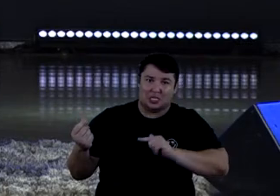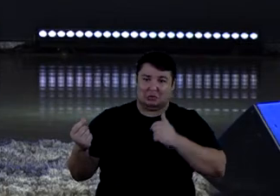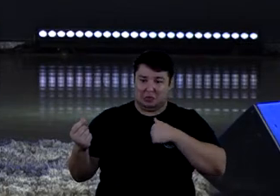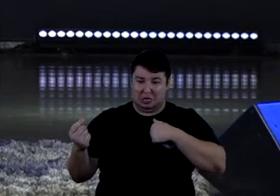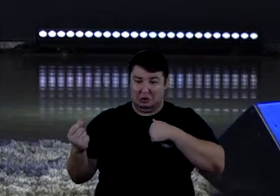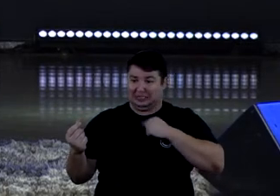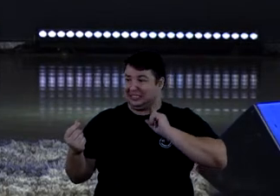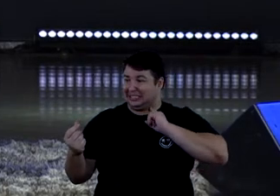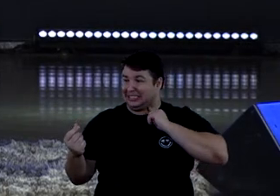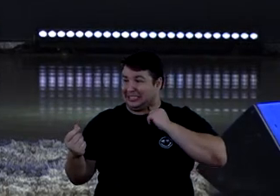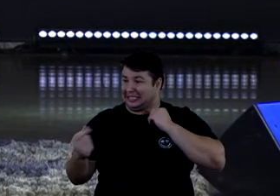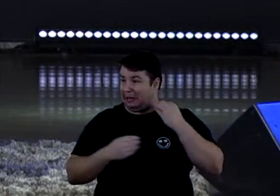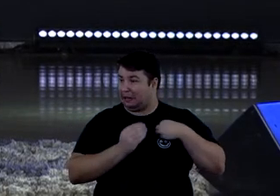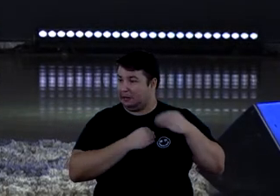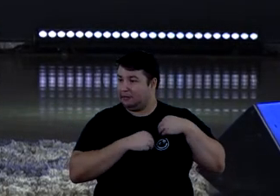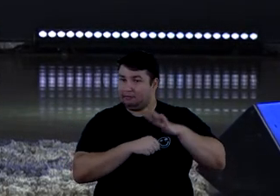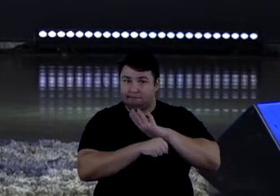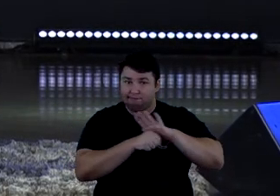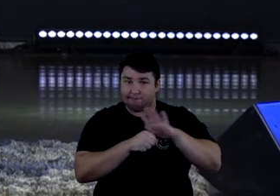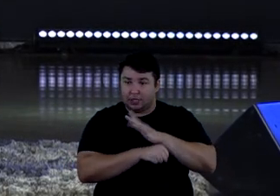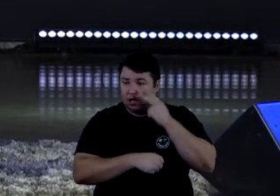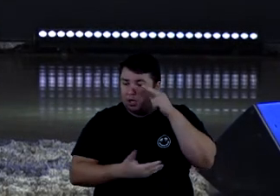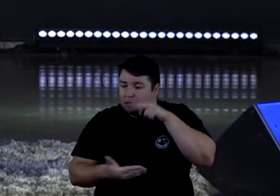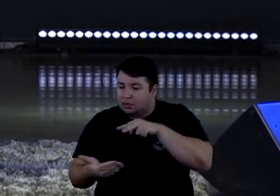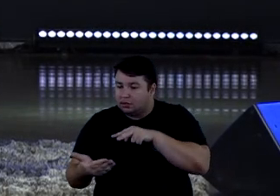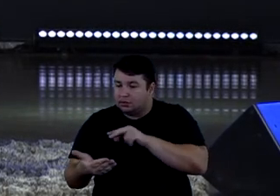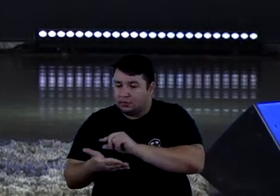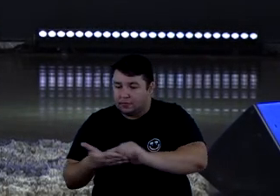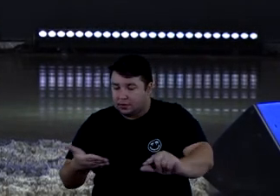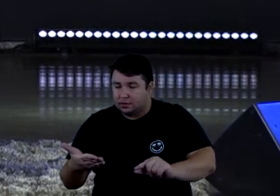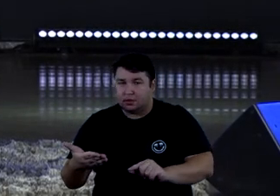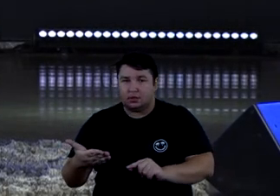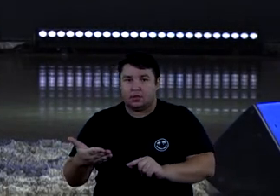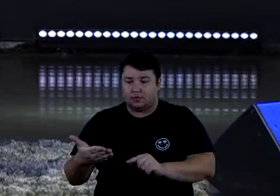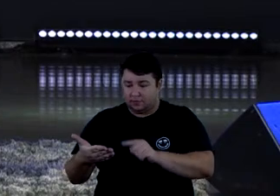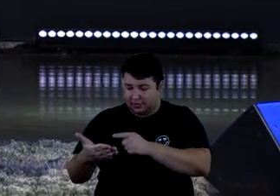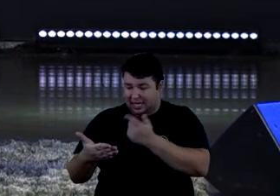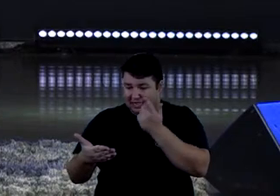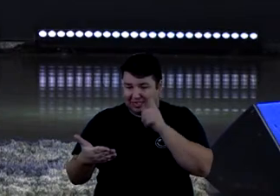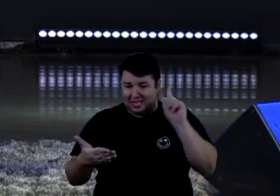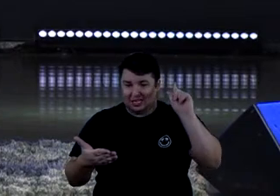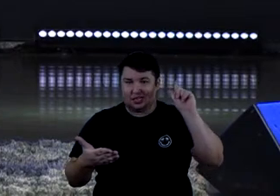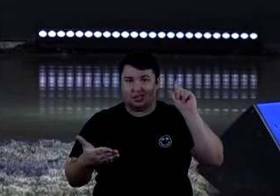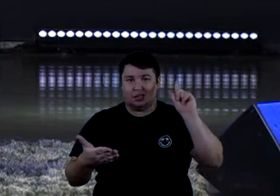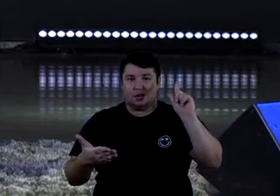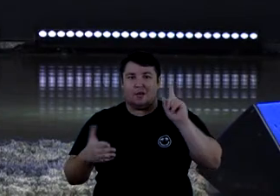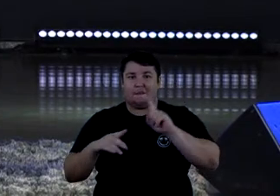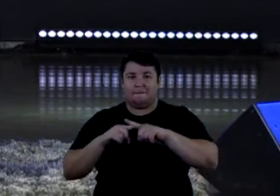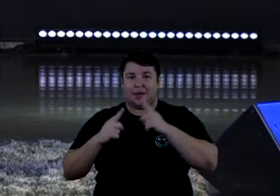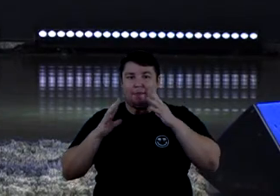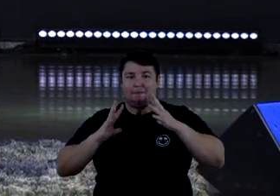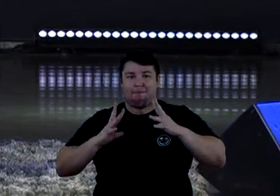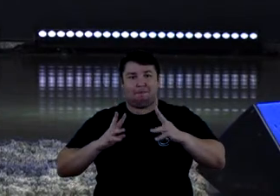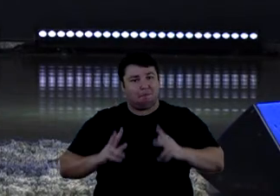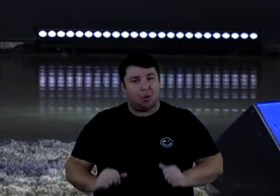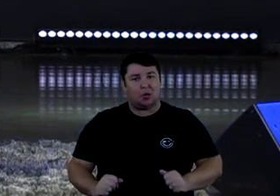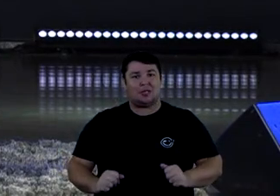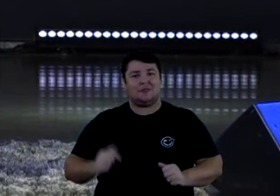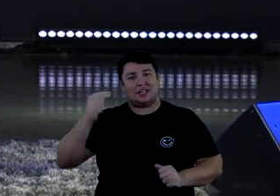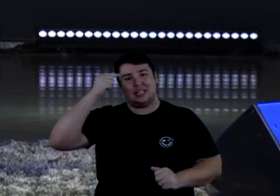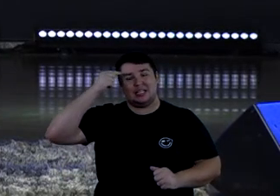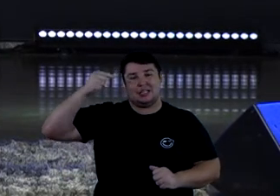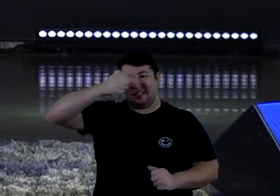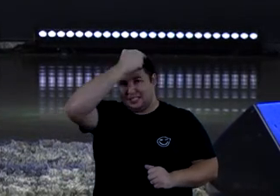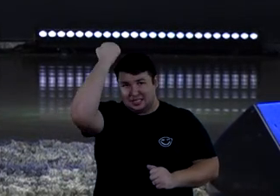podre. E quando eu li esse versículo, vocês eram assim, mas vocês foram purificados, vocês foram